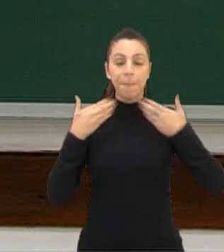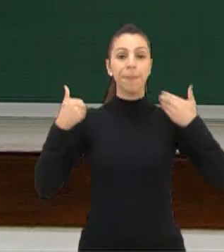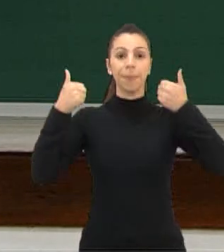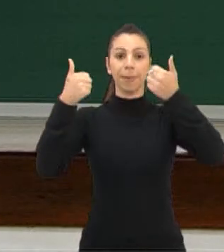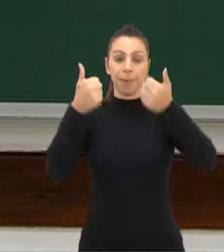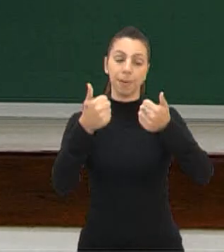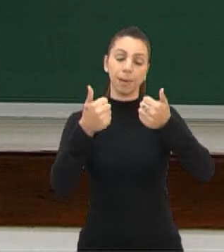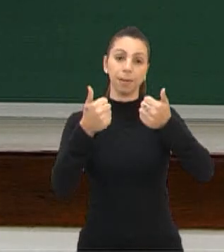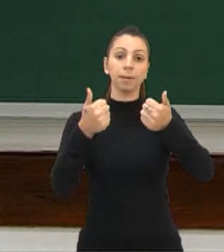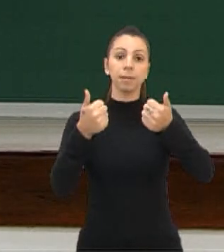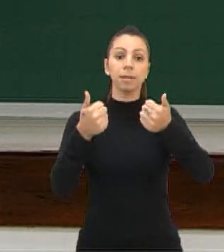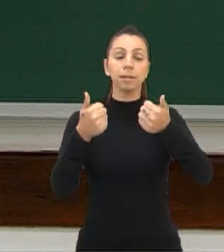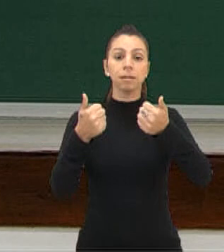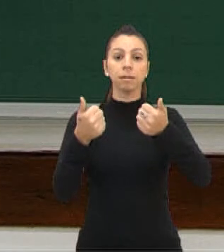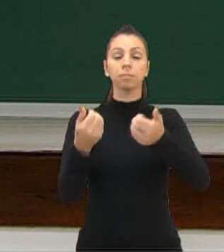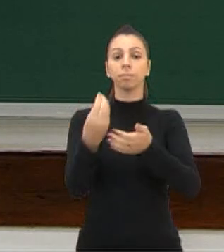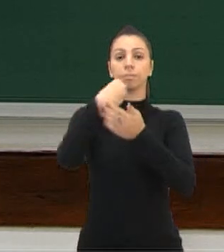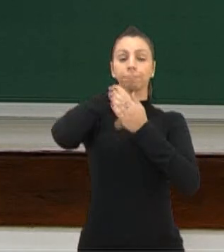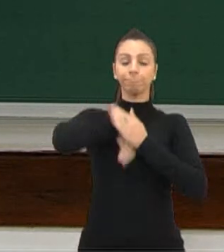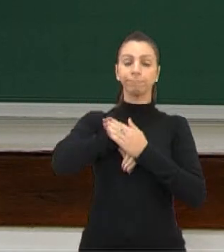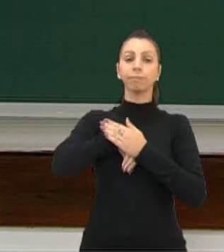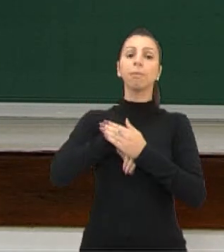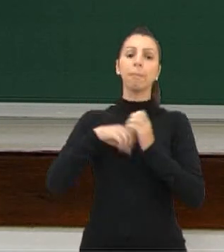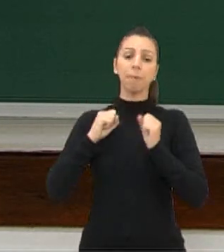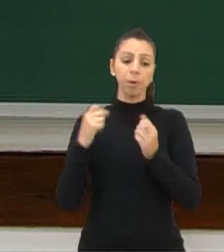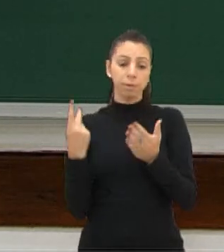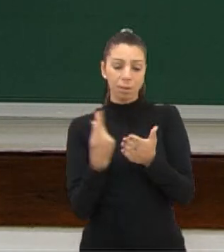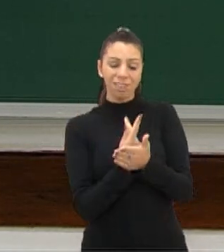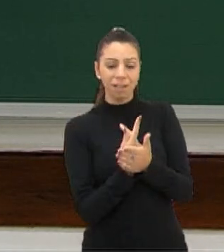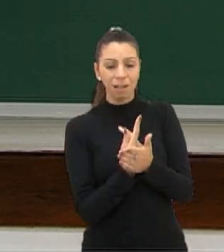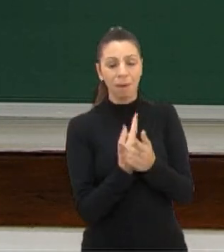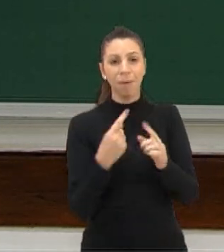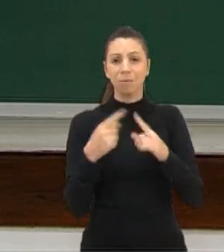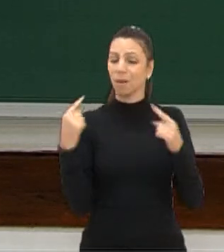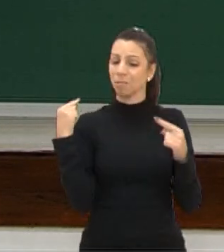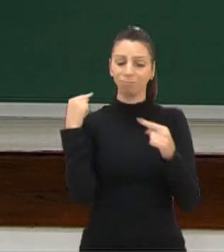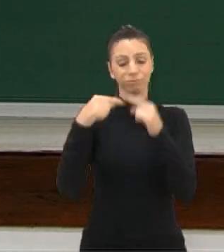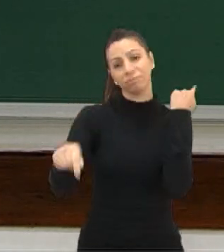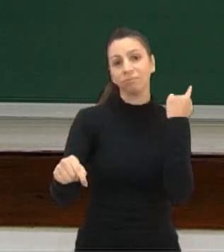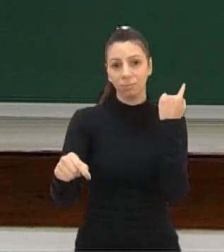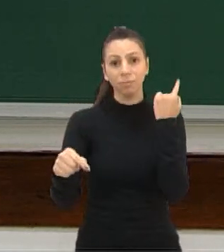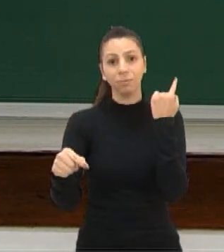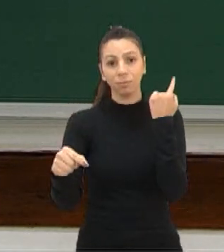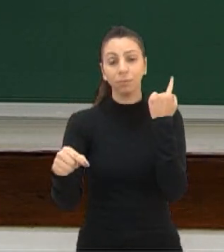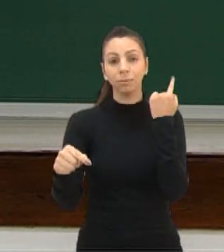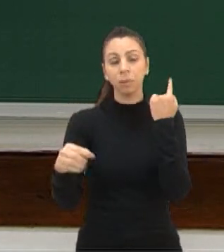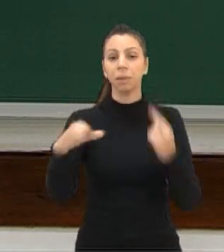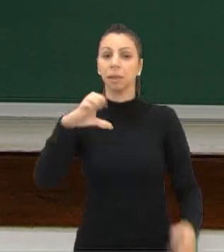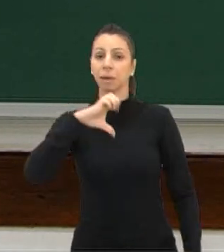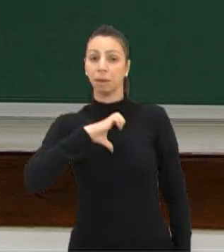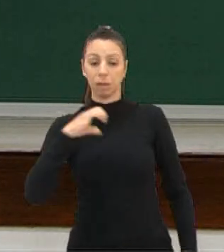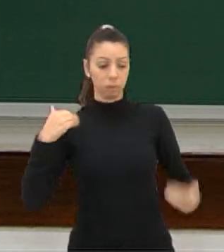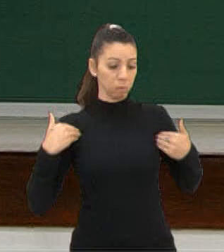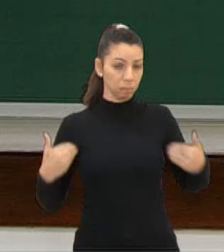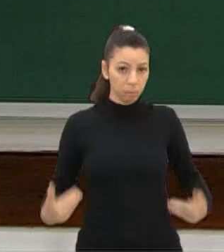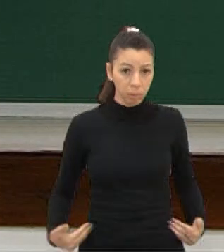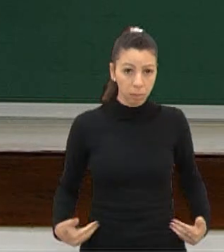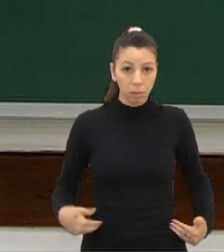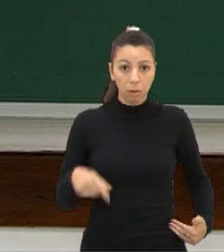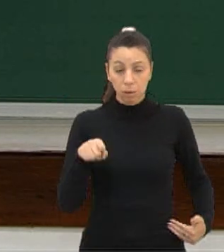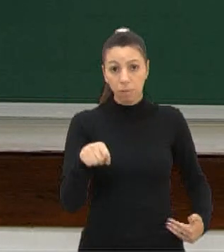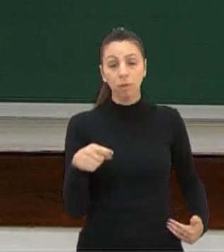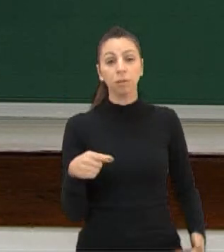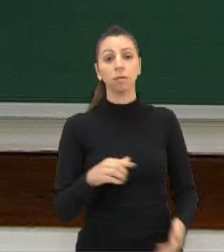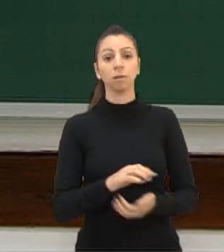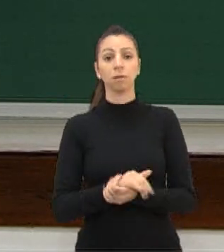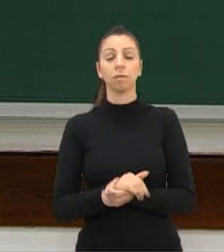pode estar errado, né? Ou, né, não está de acordo com os preceitos éticos morais que você,